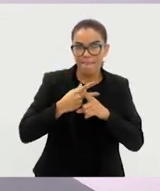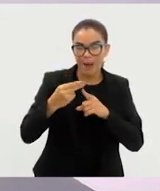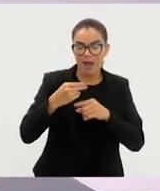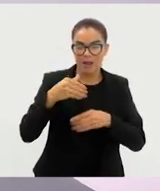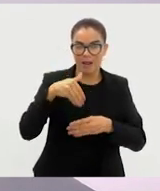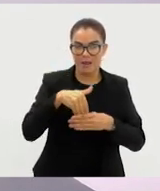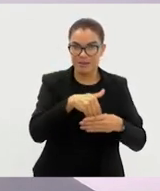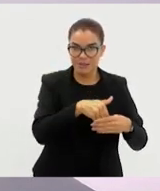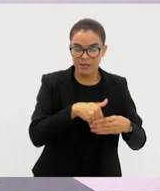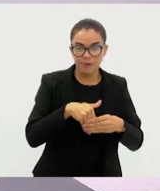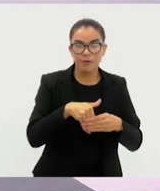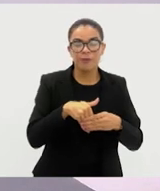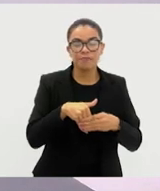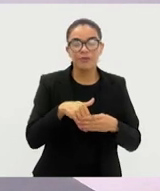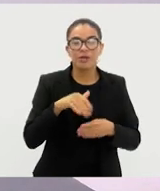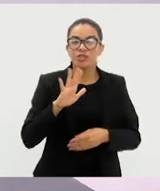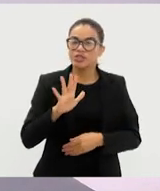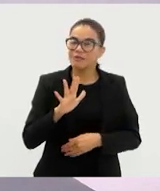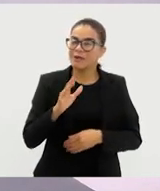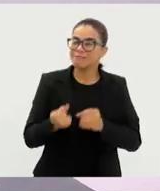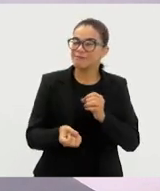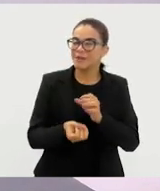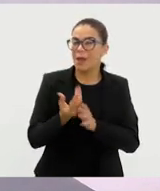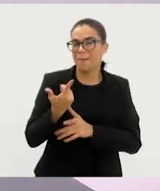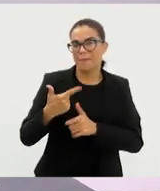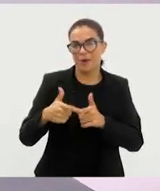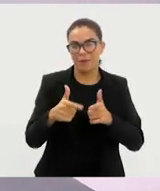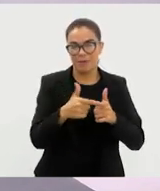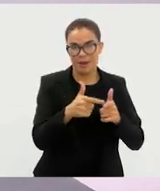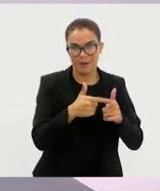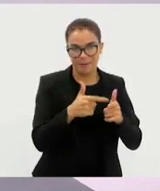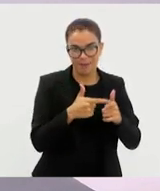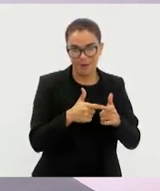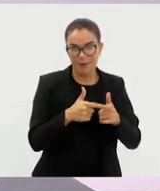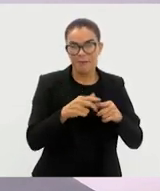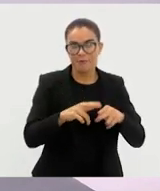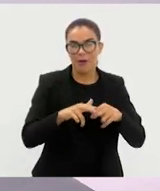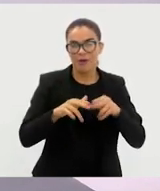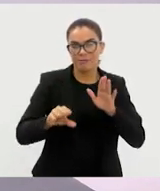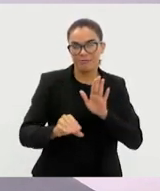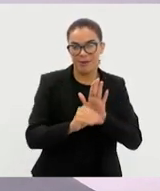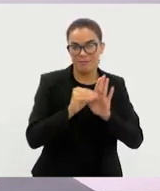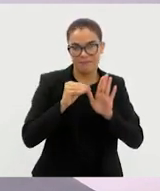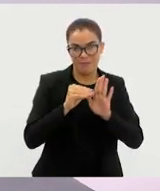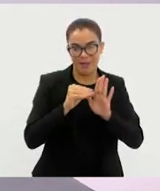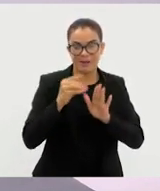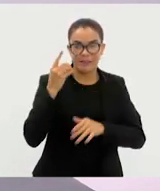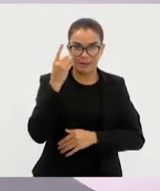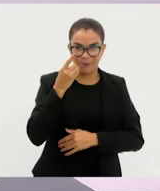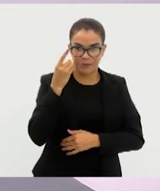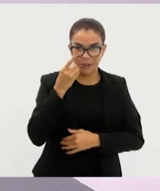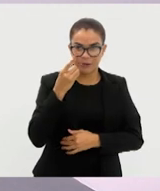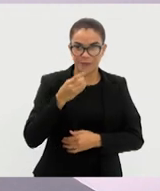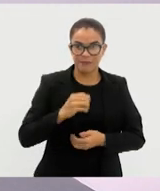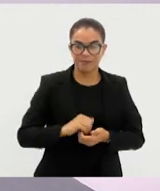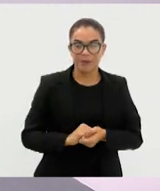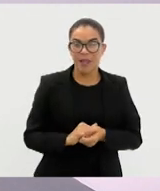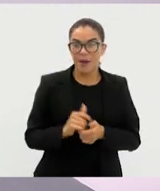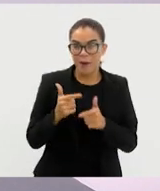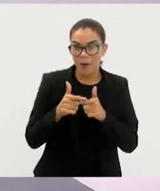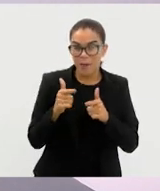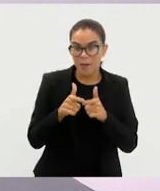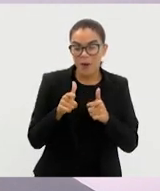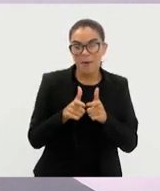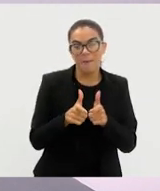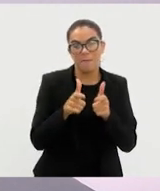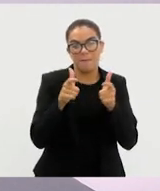isso, nós vamos criar um problema para o governo com a execução das emendas dos parlamentares. Aí depois o problema vai ser muito